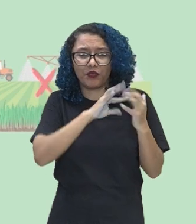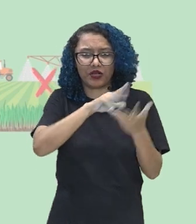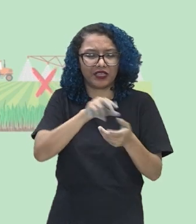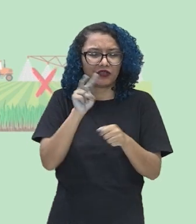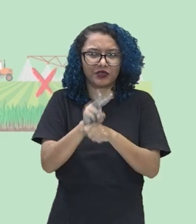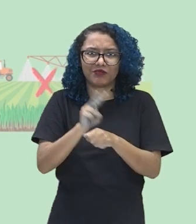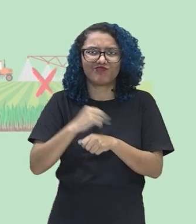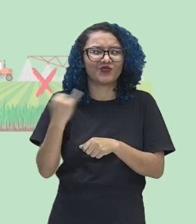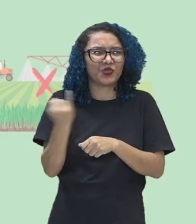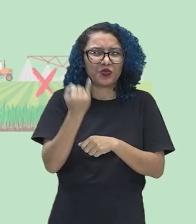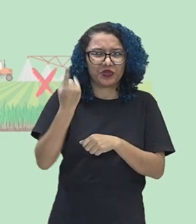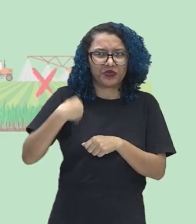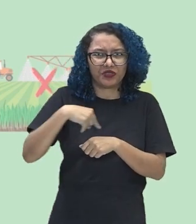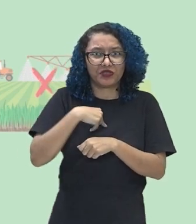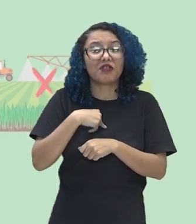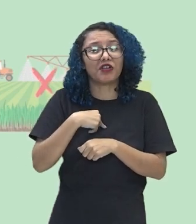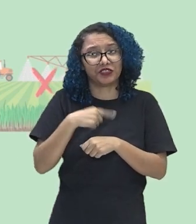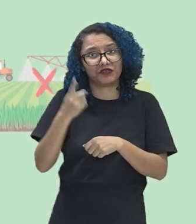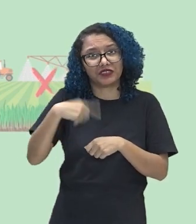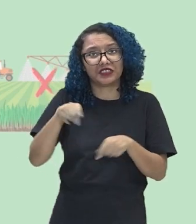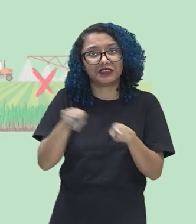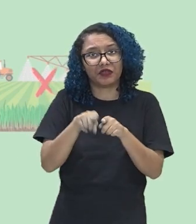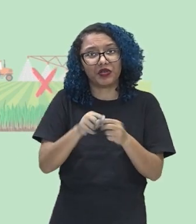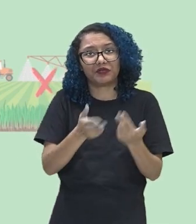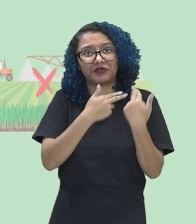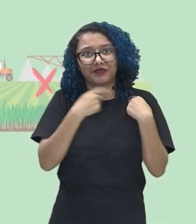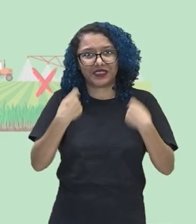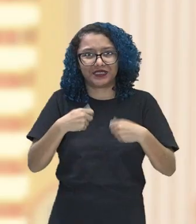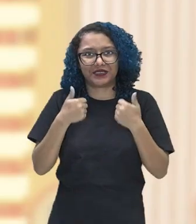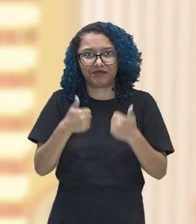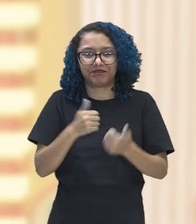essencial para todos. Então, faça a sua parte.